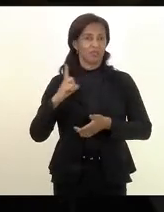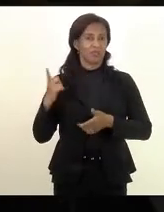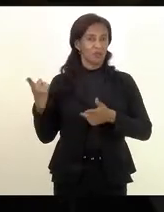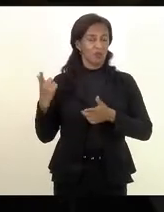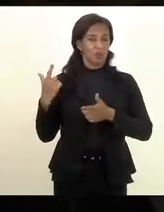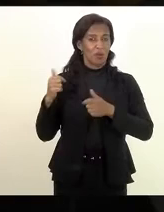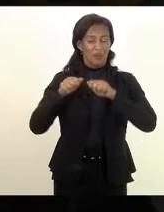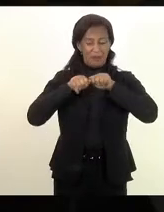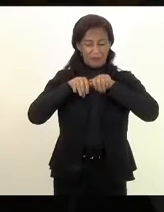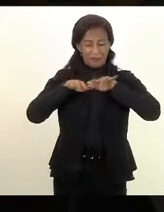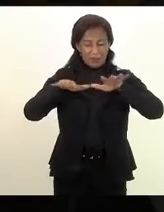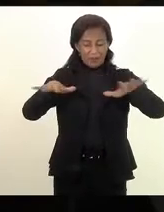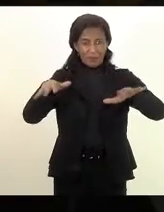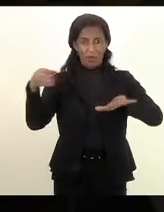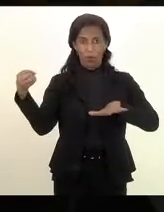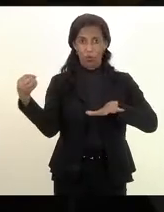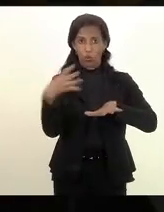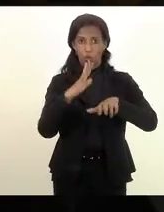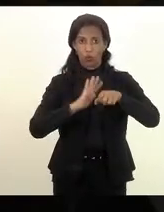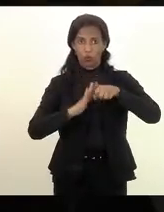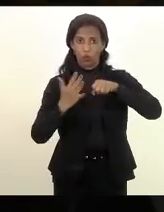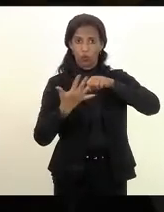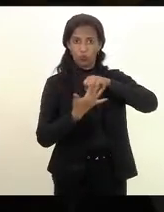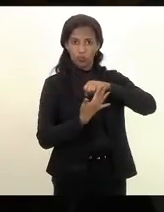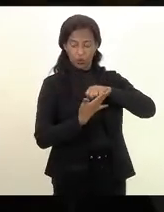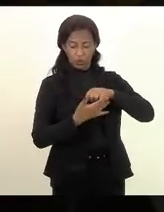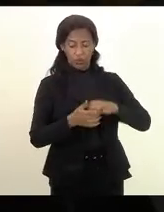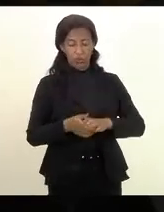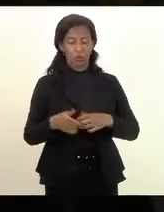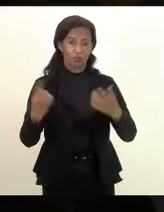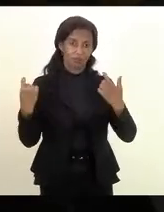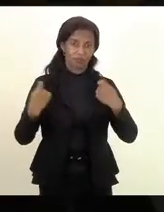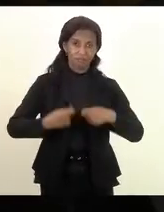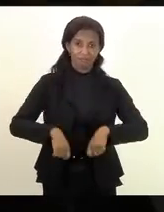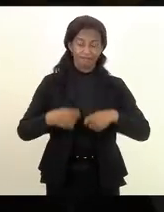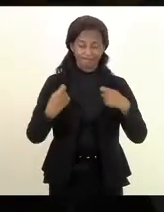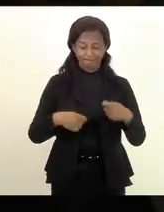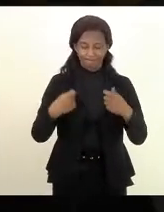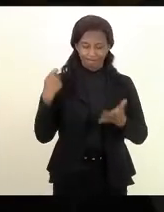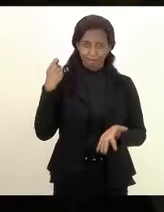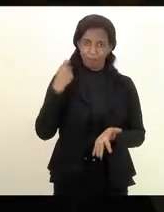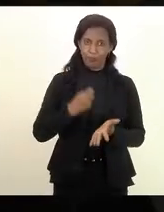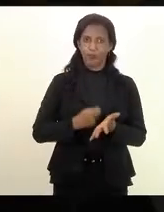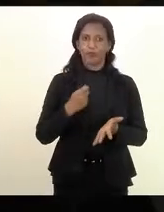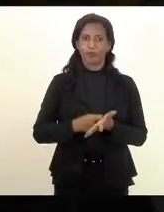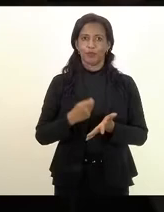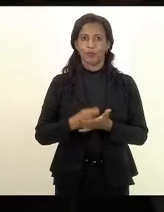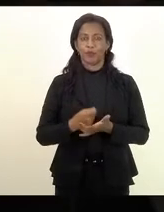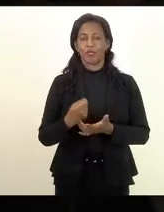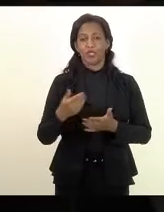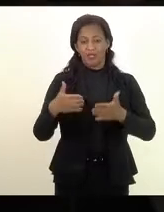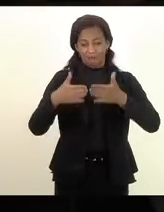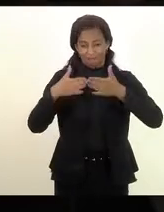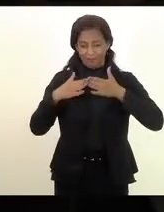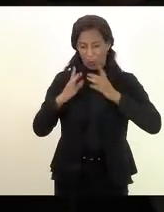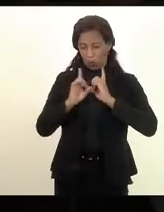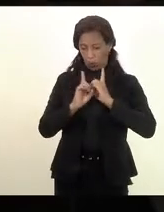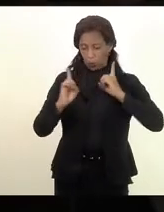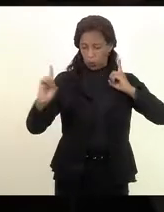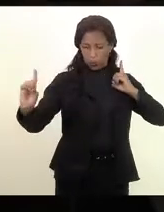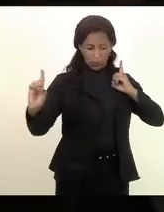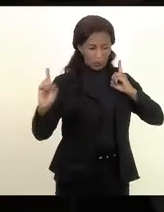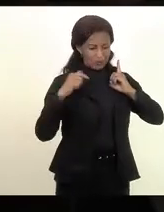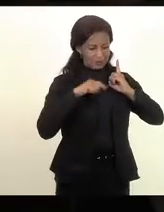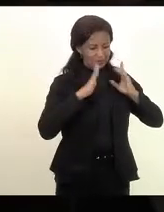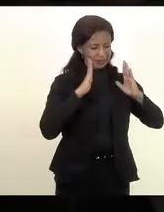a pandemia do novo coronavírus com a necessidade que nos impôs de quarentena de distanciamento social